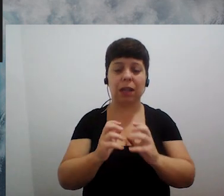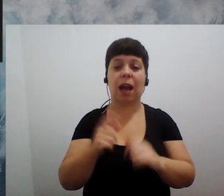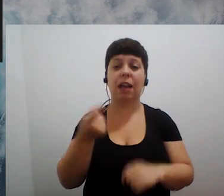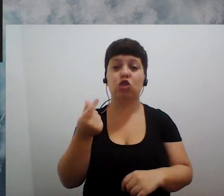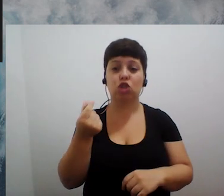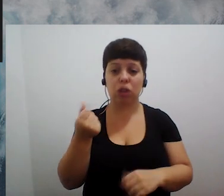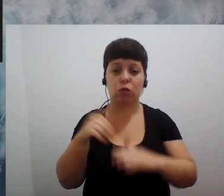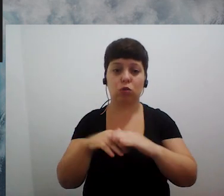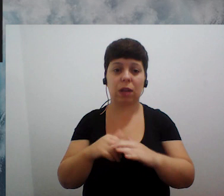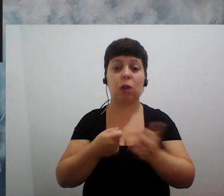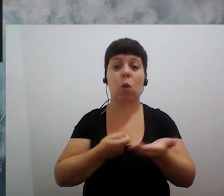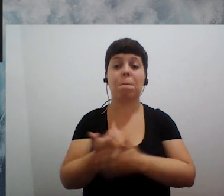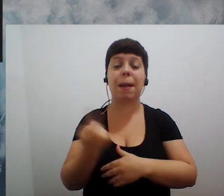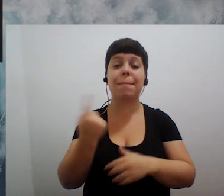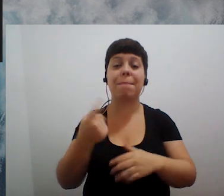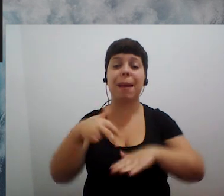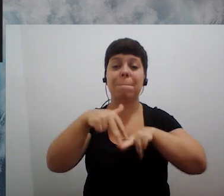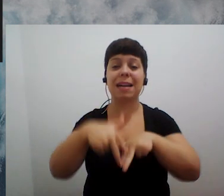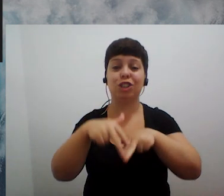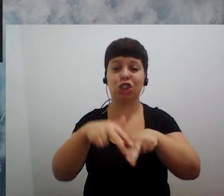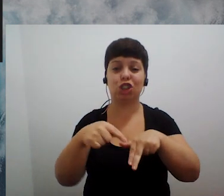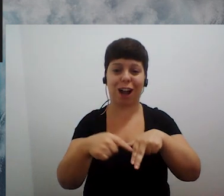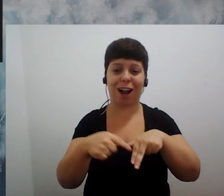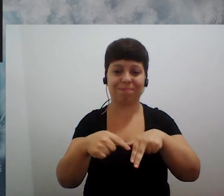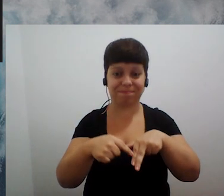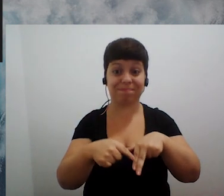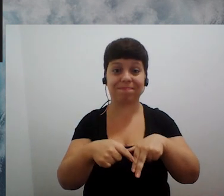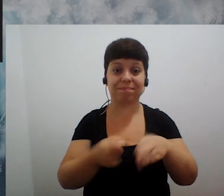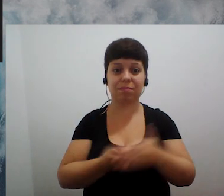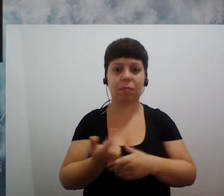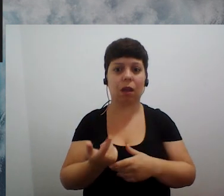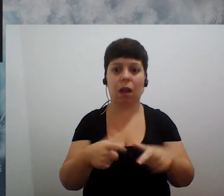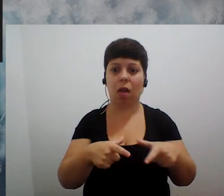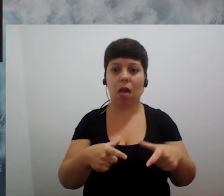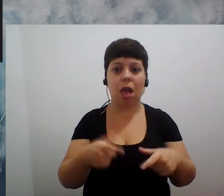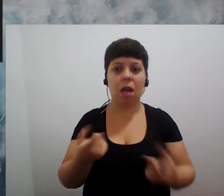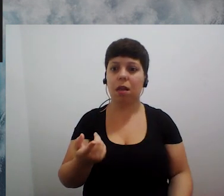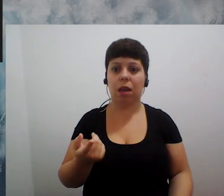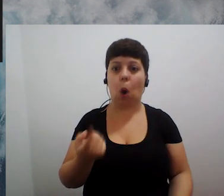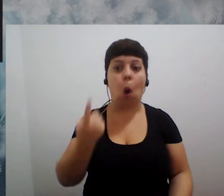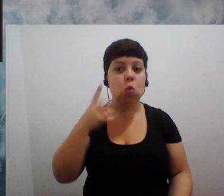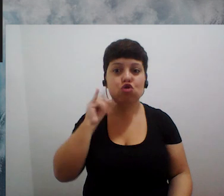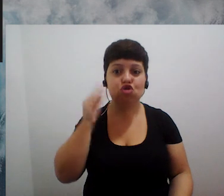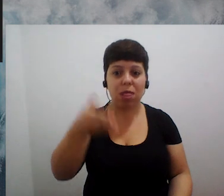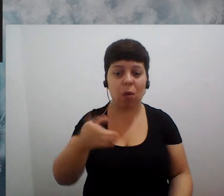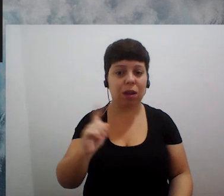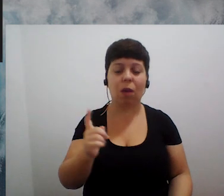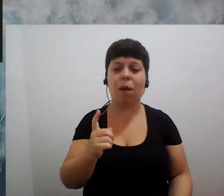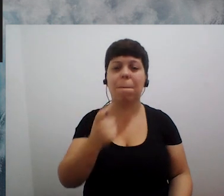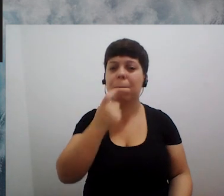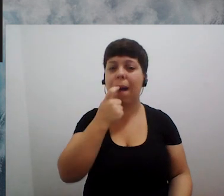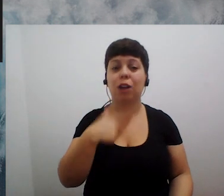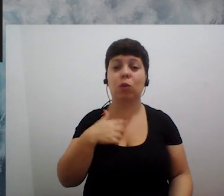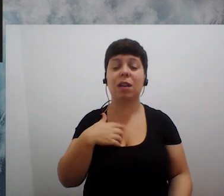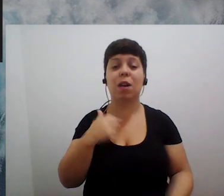prancha. Com a ajuda do meu pai, consegui comprar minha primeira prancha. E nisso, eu nunca fiquei um dia sem ir na praia. Porque, além de ser